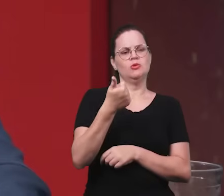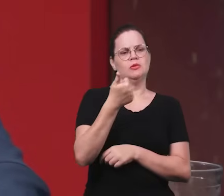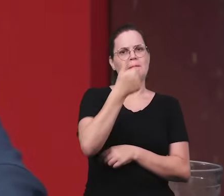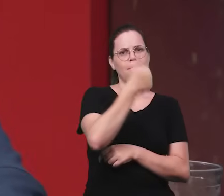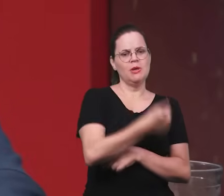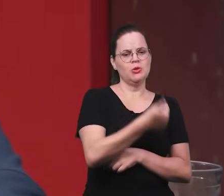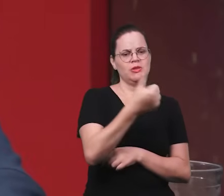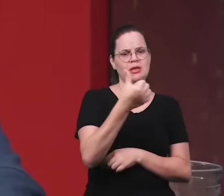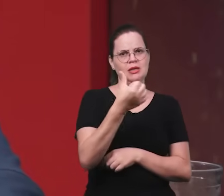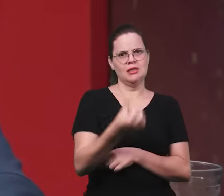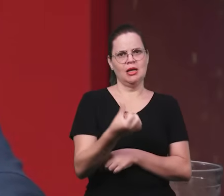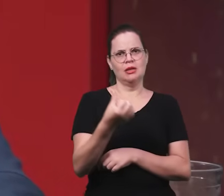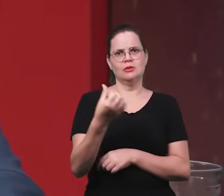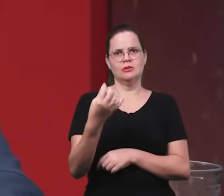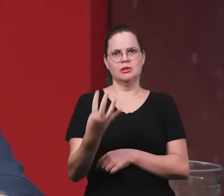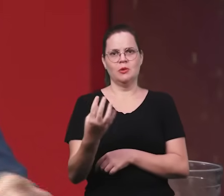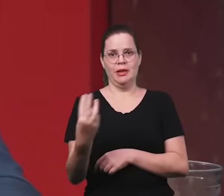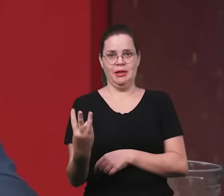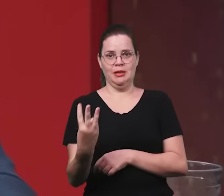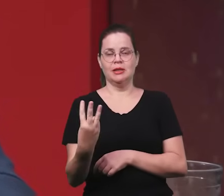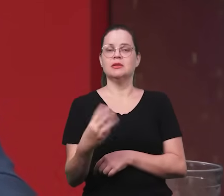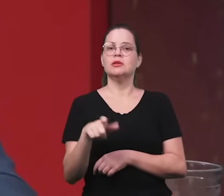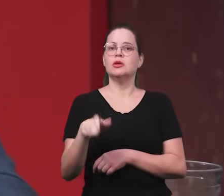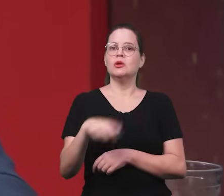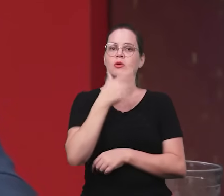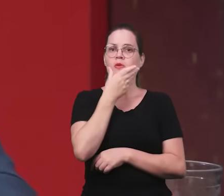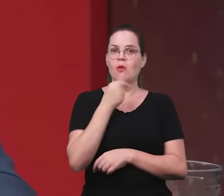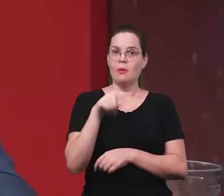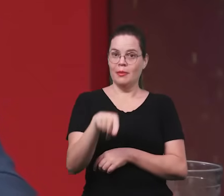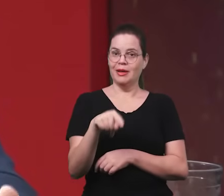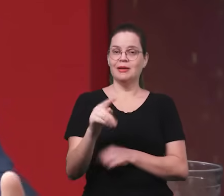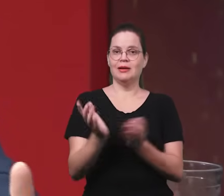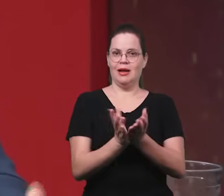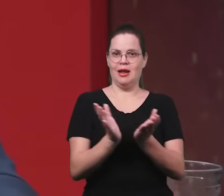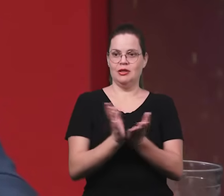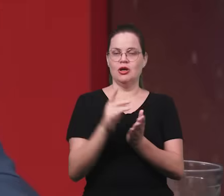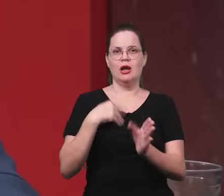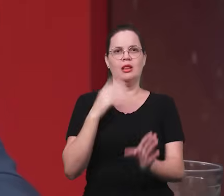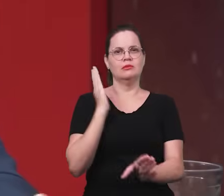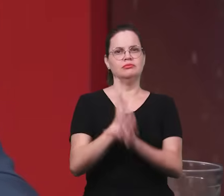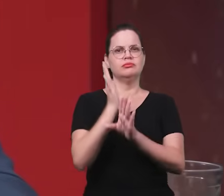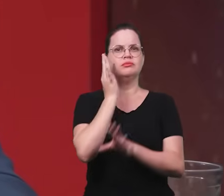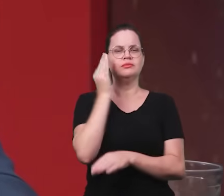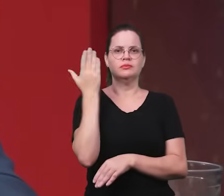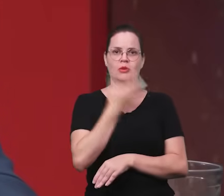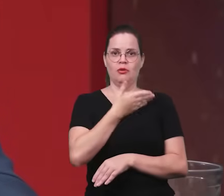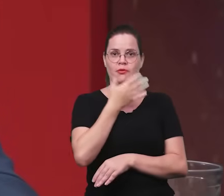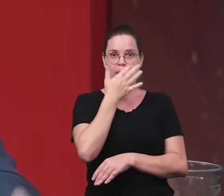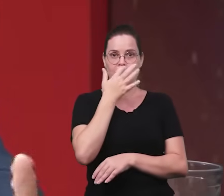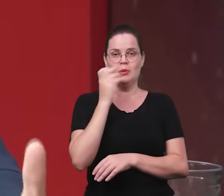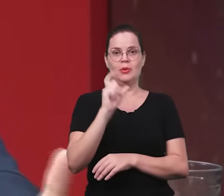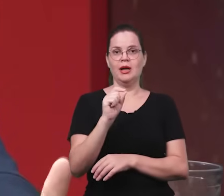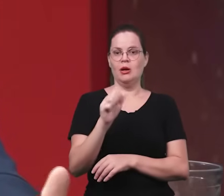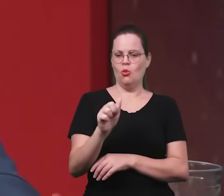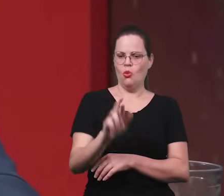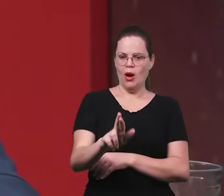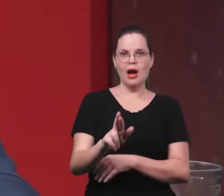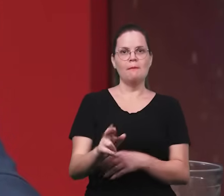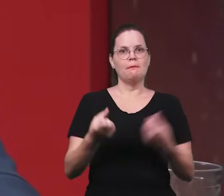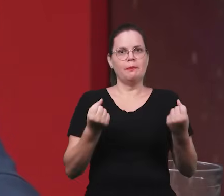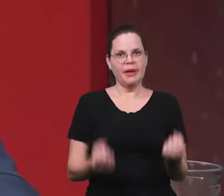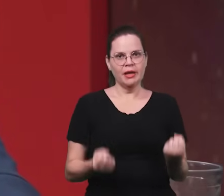1643, com o evangelista Torricelli, ele descobriu e conseguiu comprovar que o ar tem